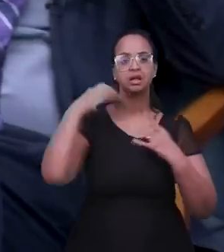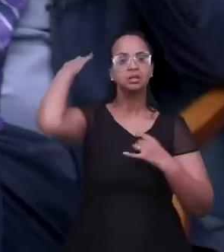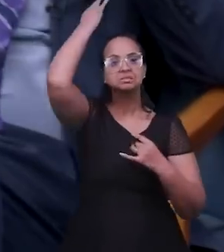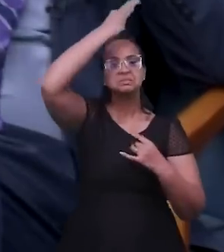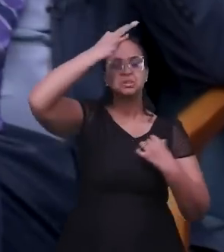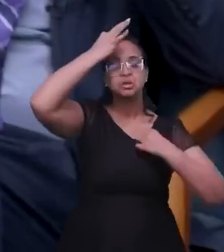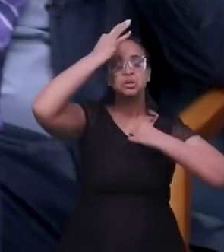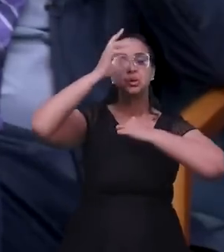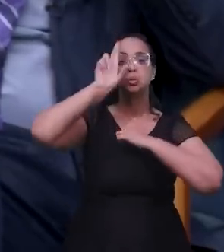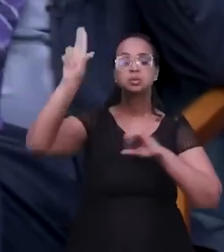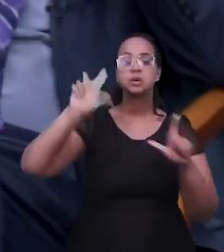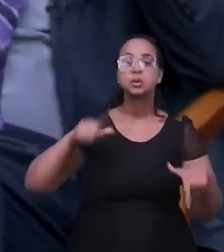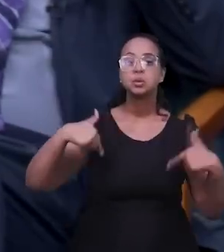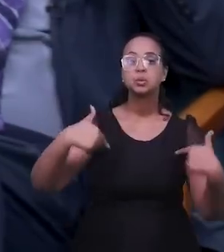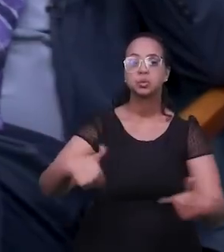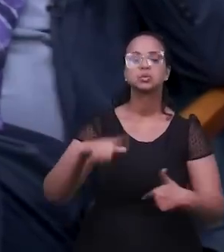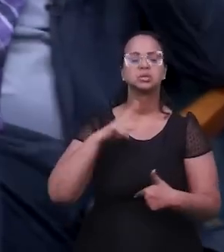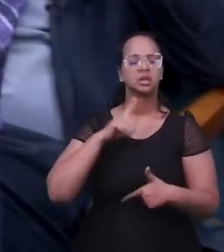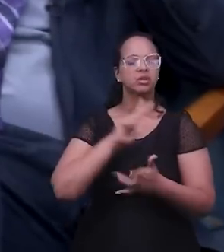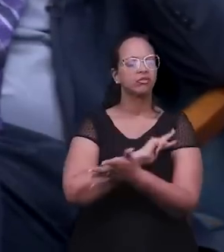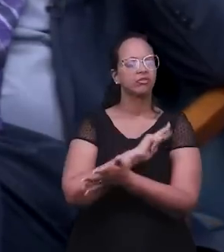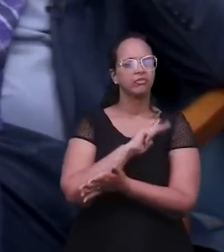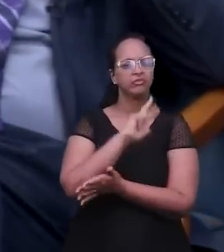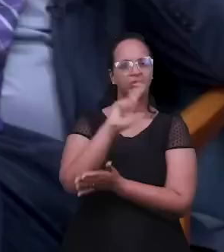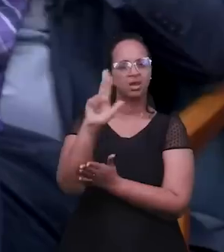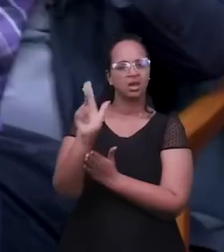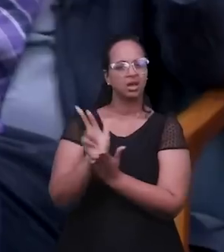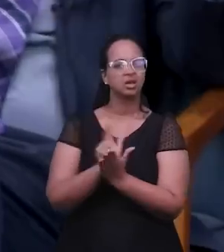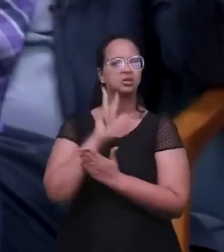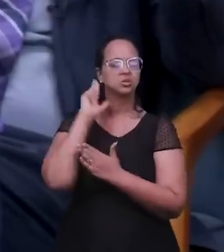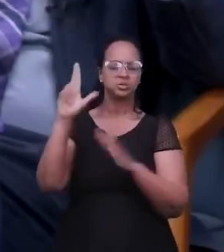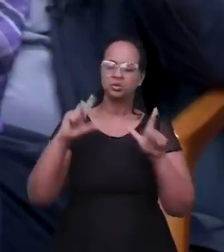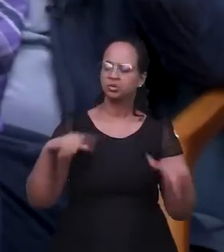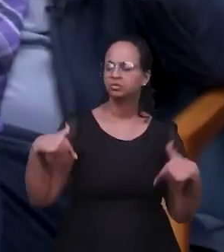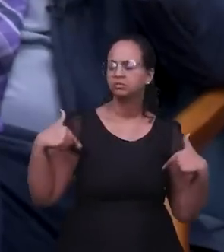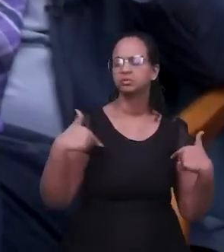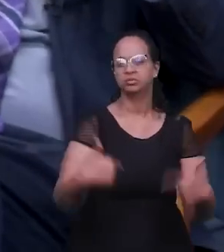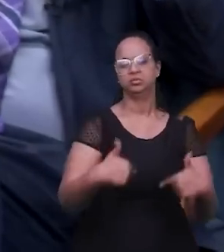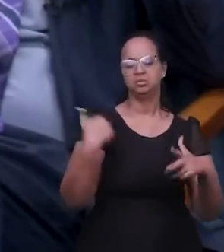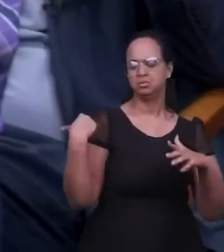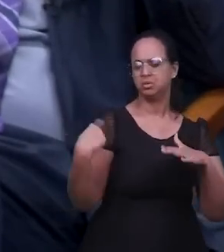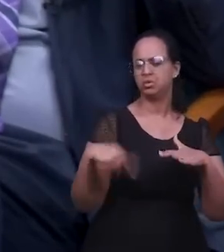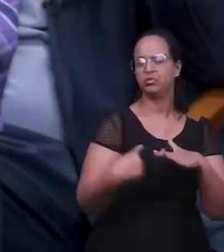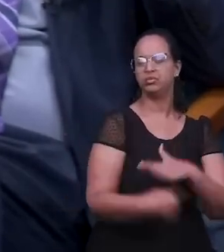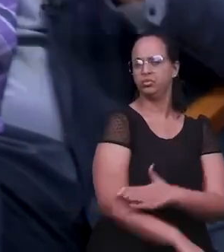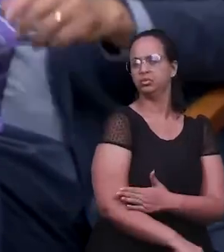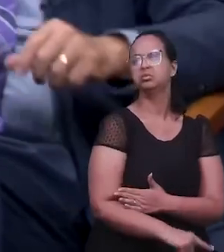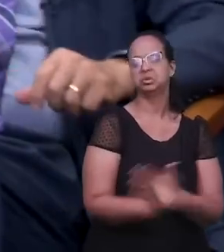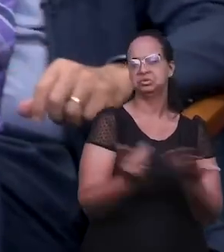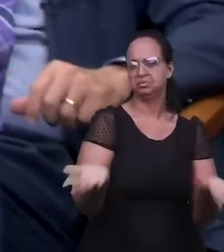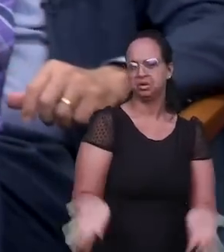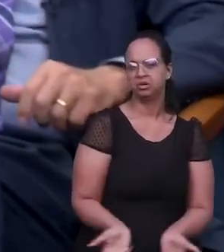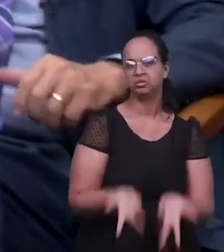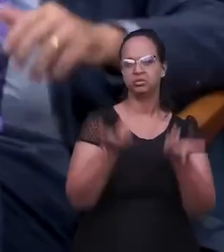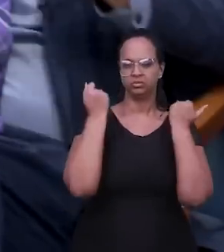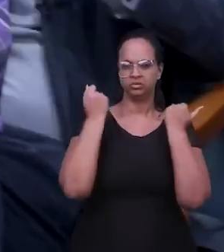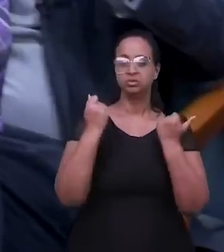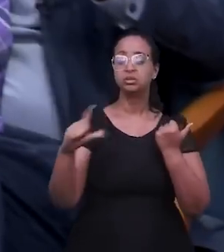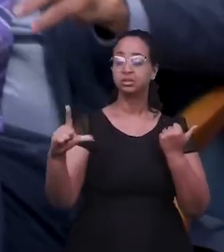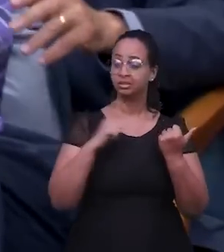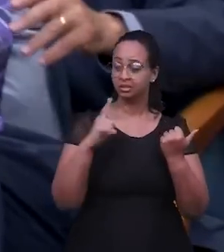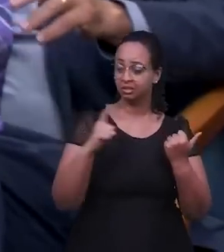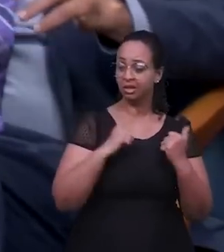muito simples, que são cheios do Espírito Santo e que Deus usa. Nós temos vários casos e que Deus usou profundamente, de